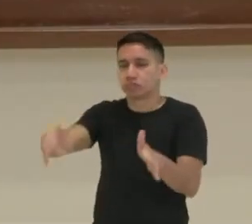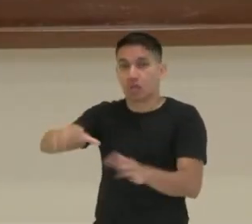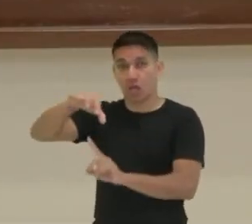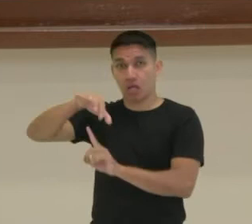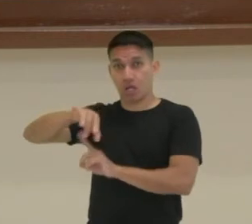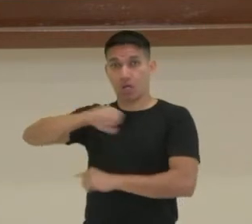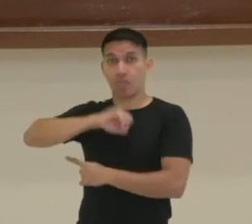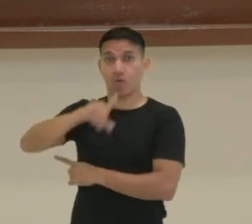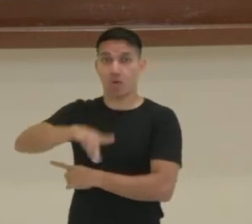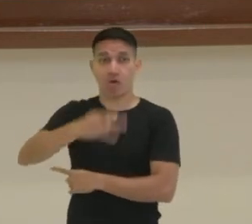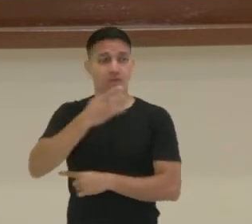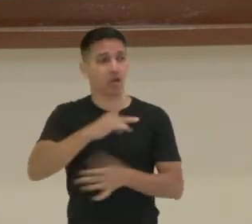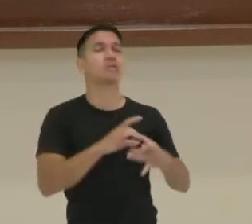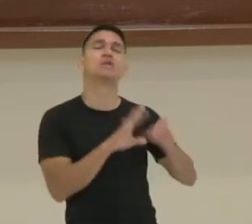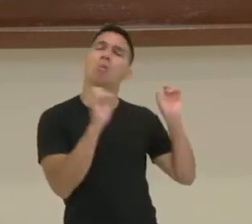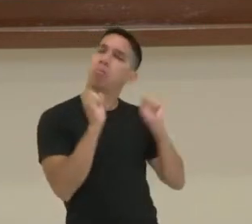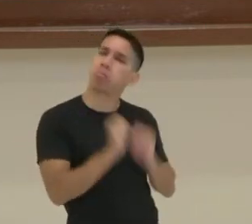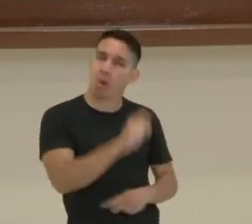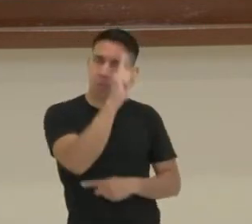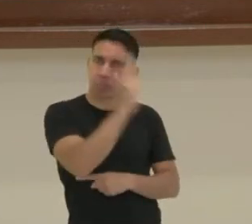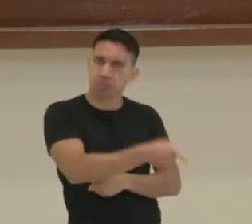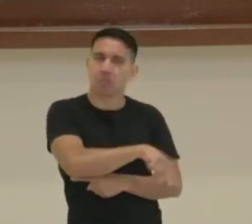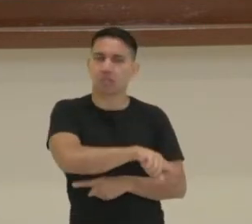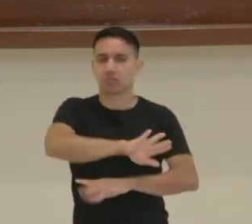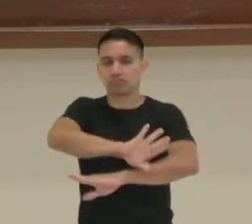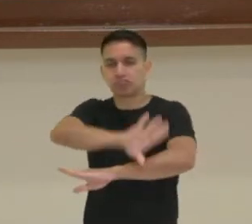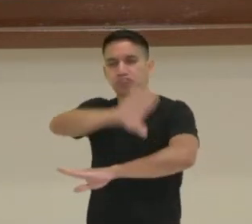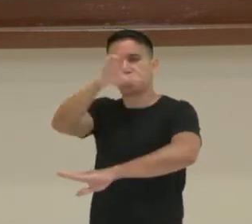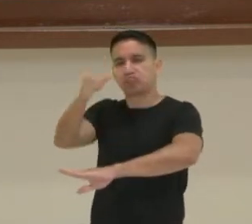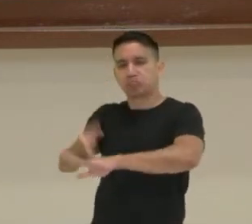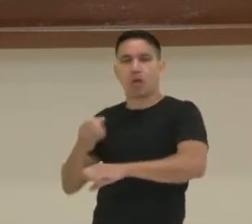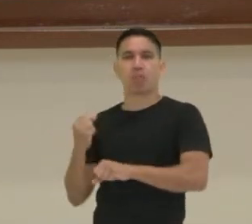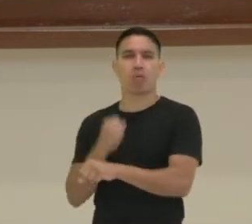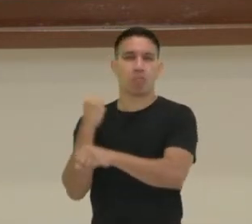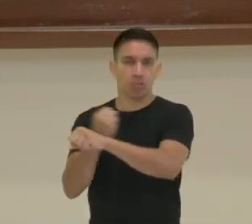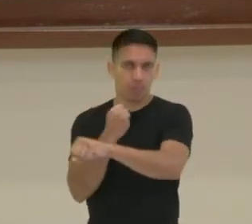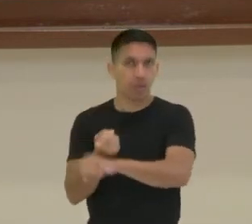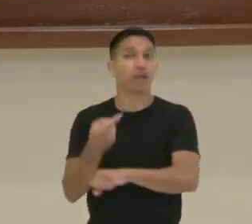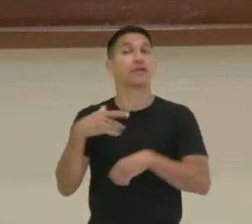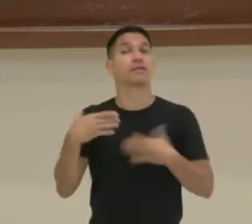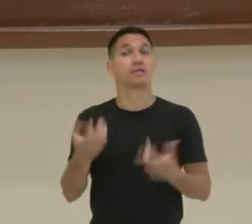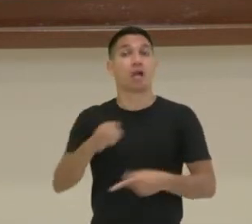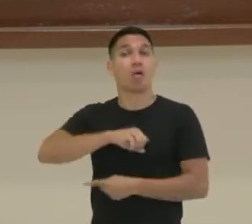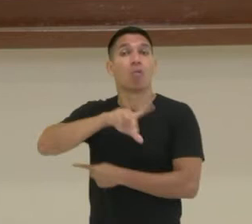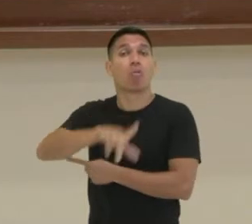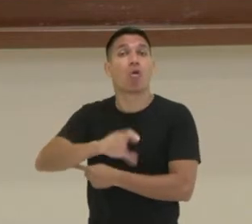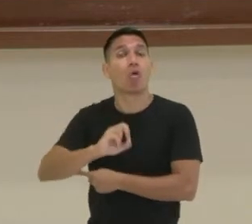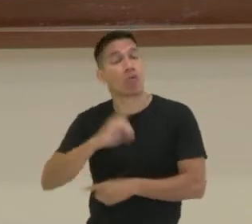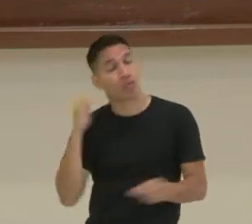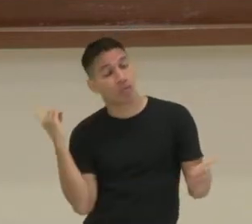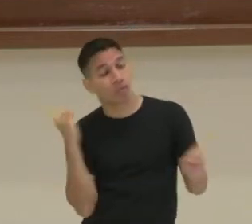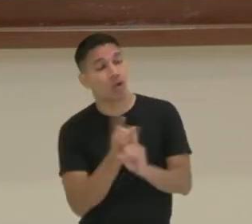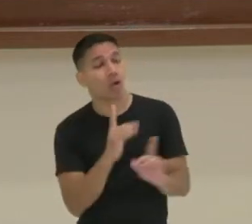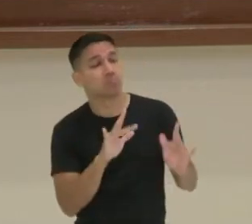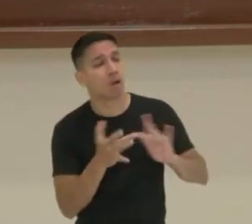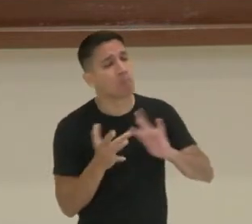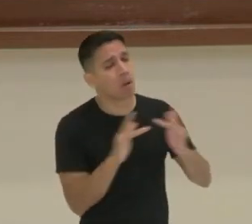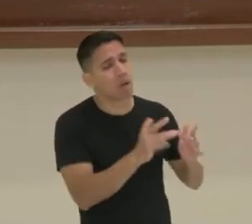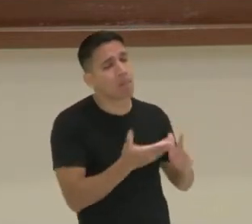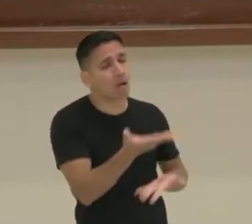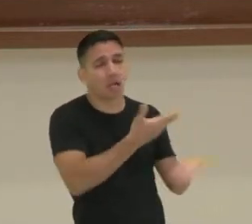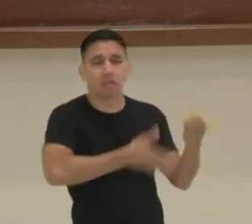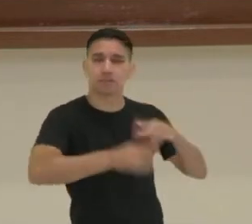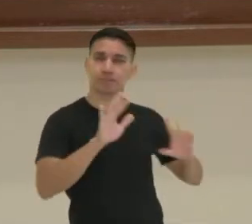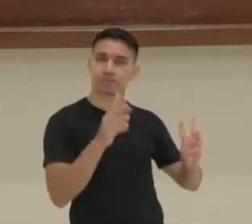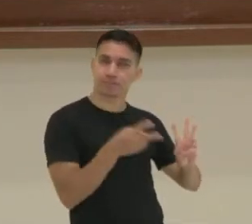feitorias, desses armazéns, desses depósitos. Logo, os portugueses, em contato com os índios,